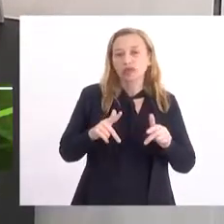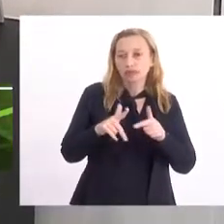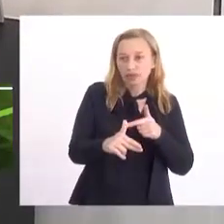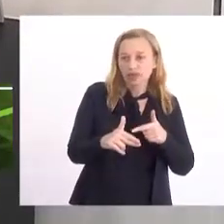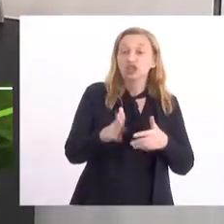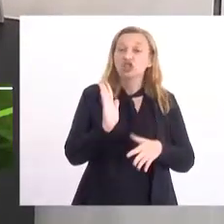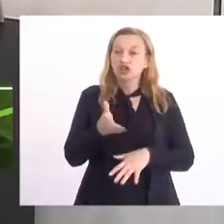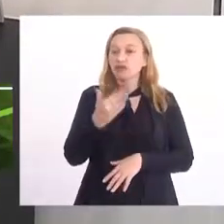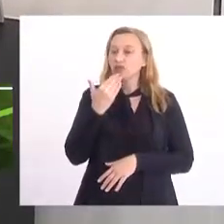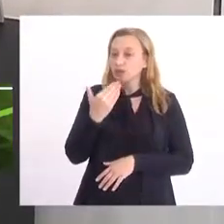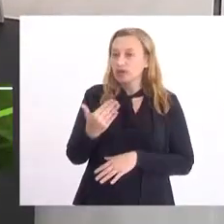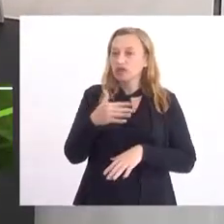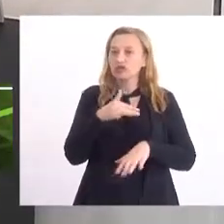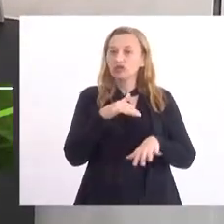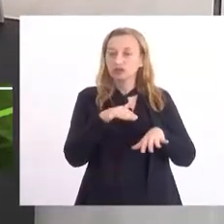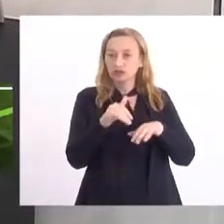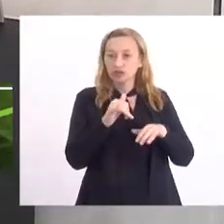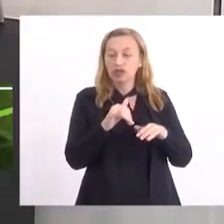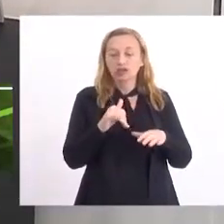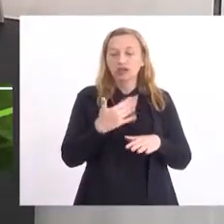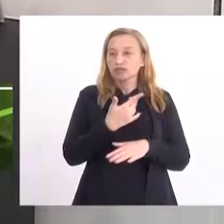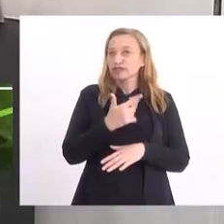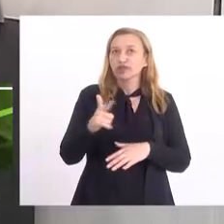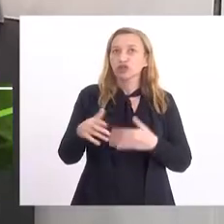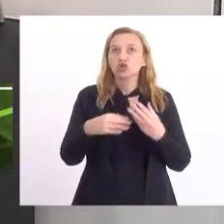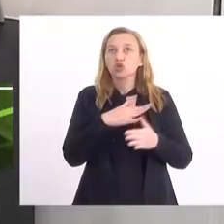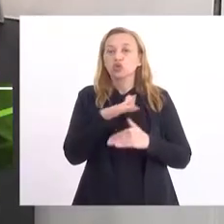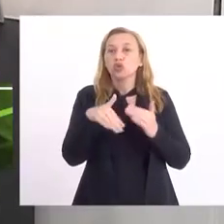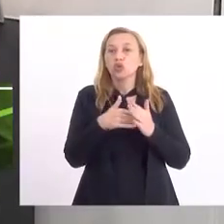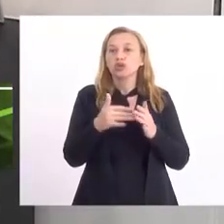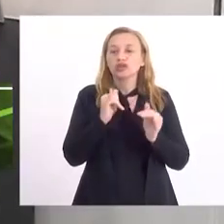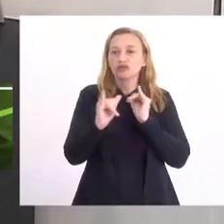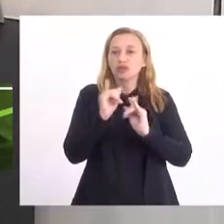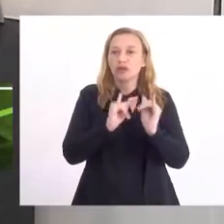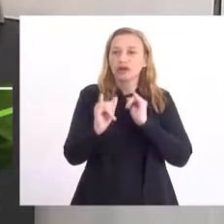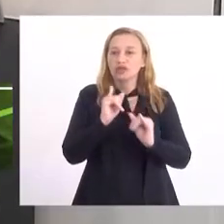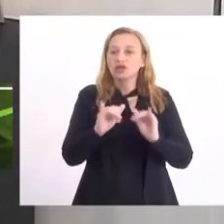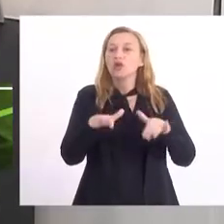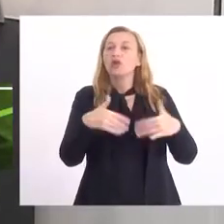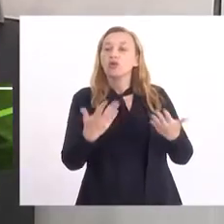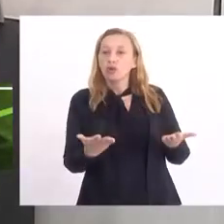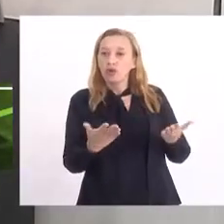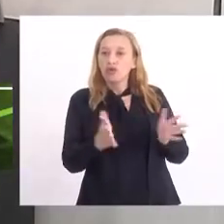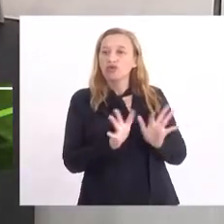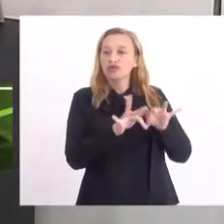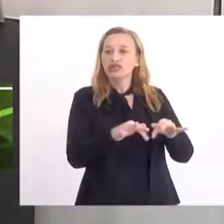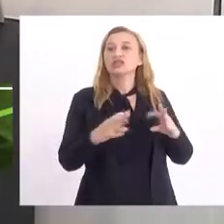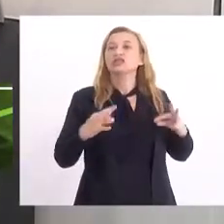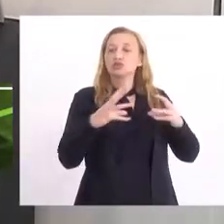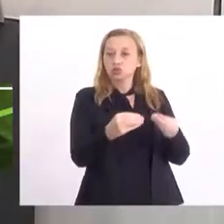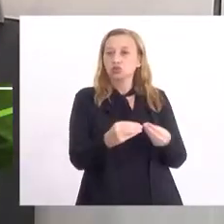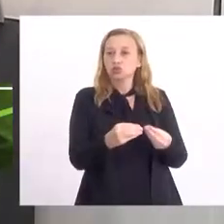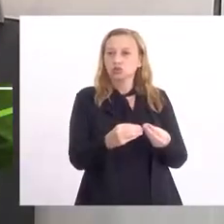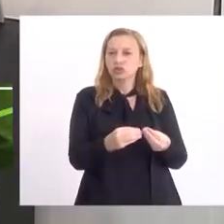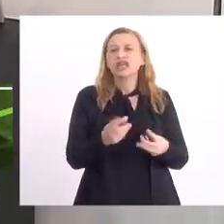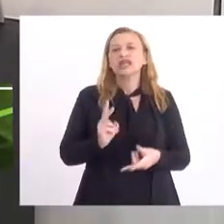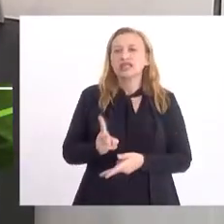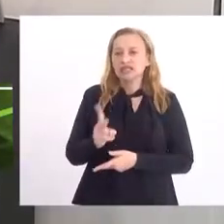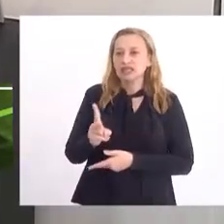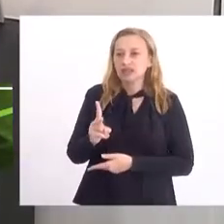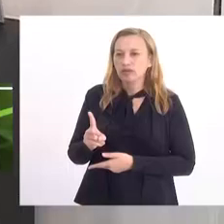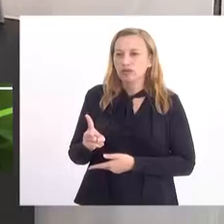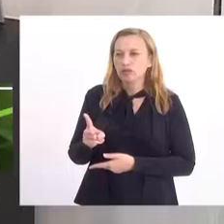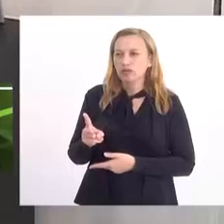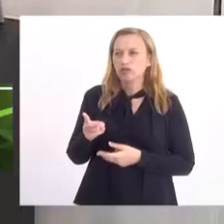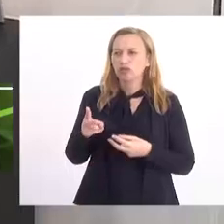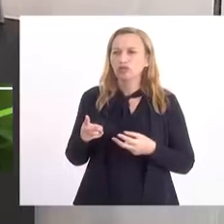foi solicitada informação. A gente não tem toda a informação de qual foi o fechamento disso. Nós sempre vamos legitimar